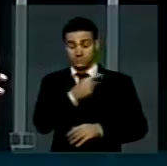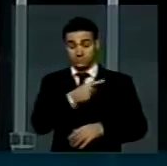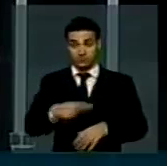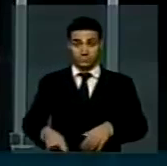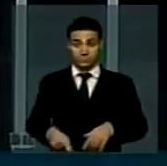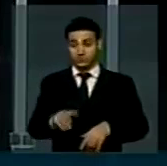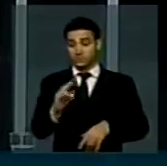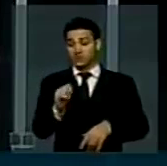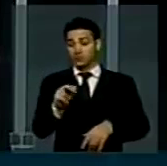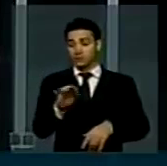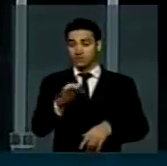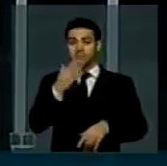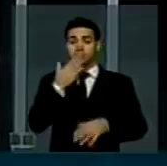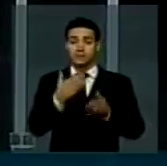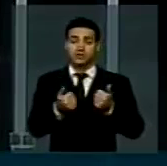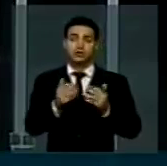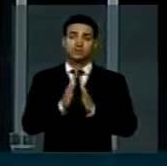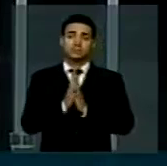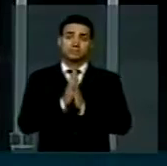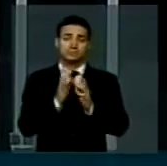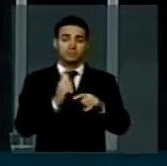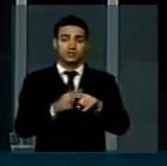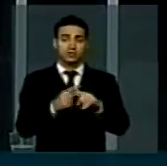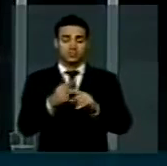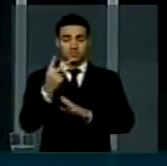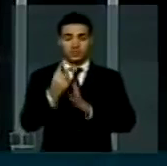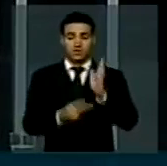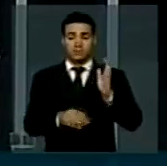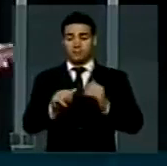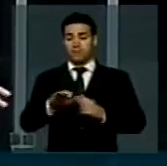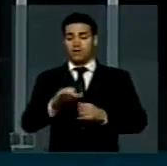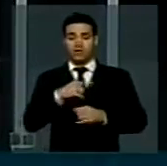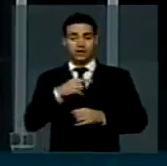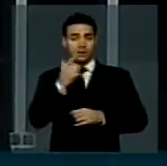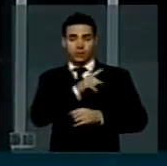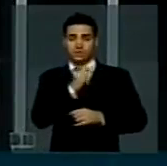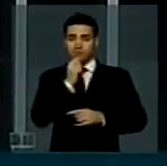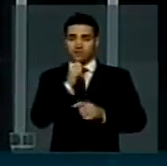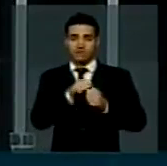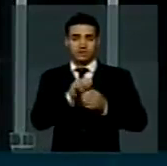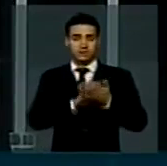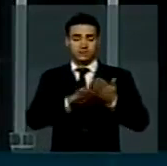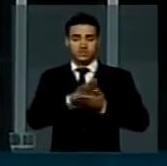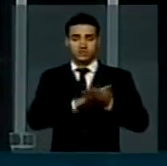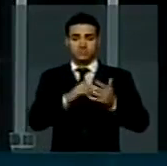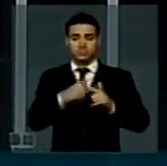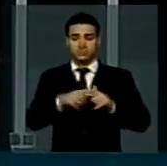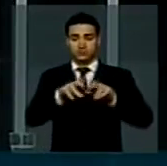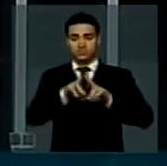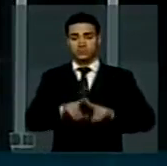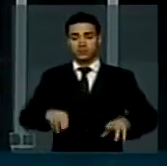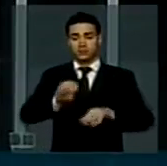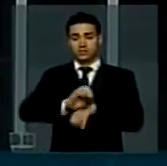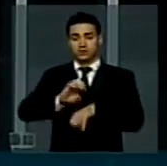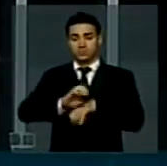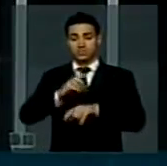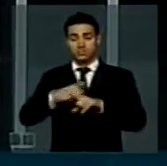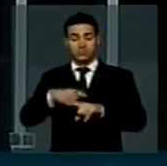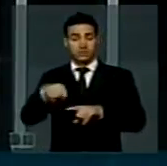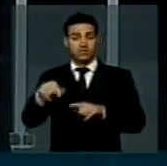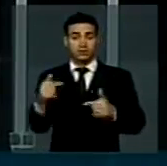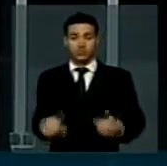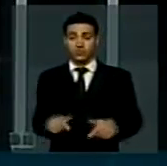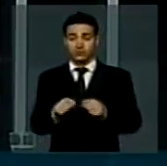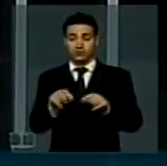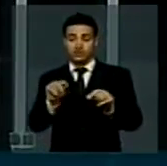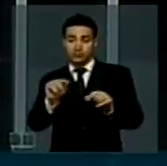clamar, porque os programas do MEC não poderiam ser executados muitas vezes pelas universidades estaduais, porque essas não tinham recurso